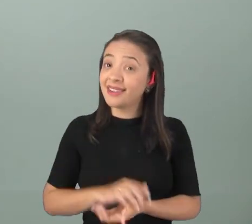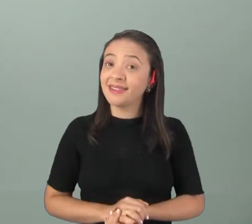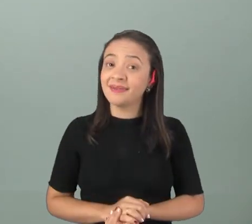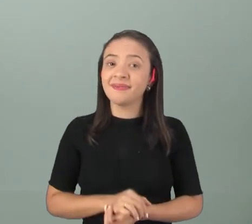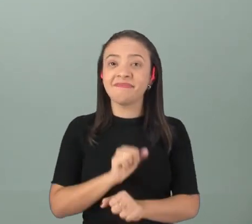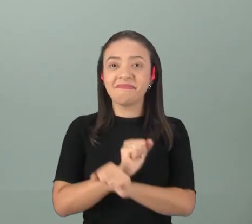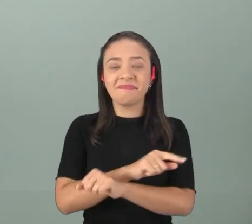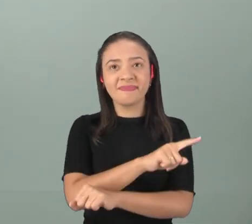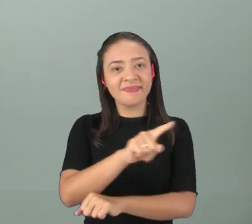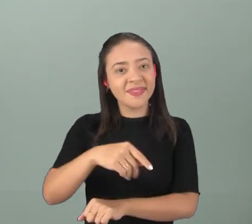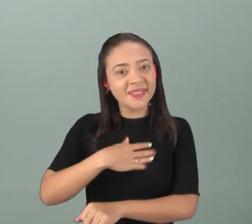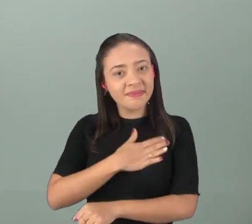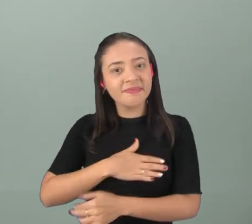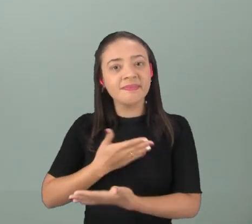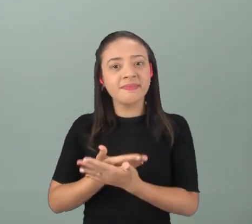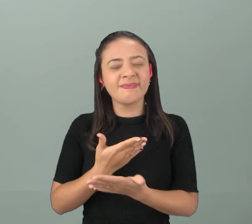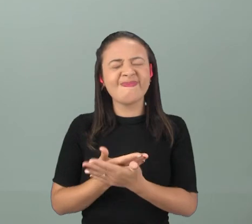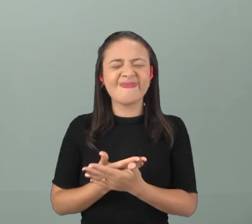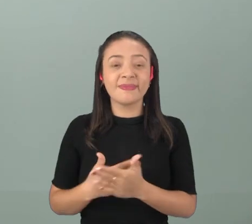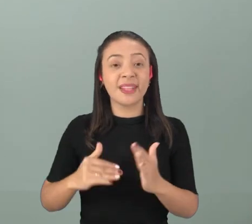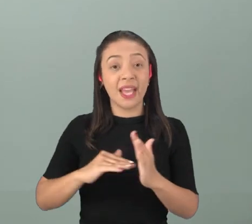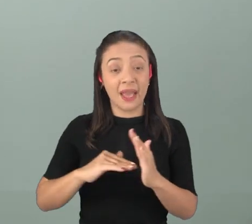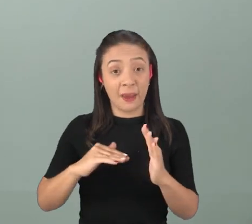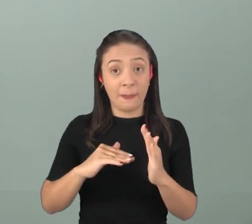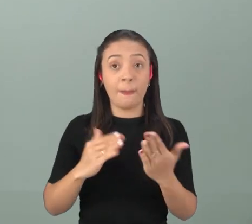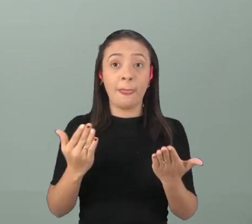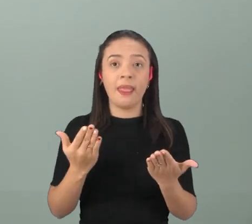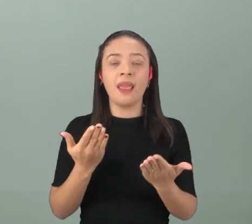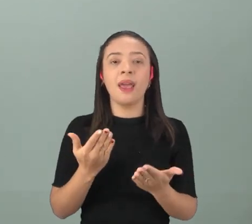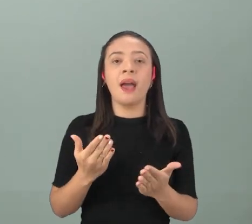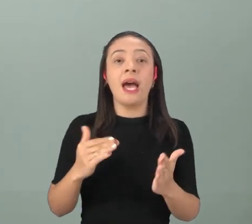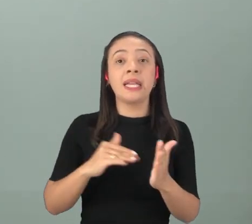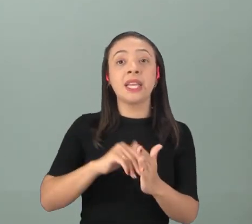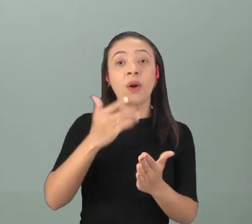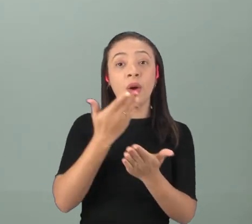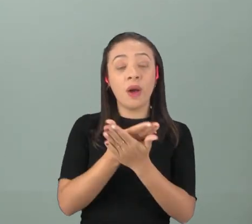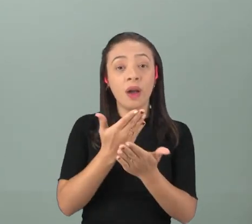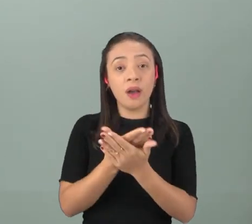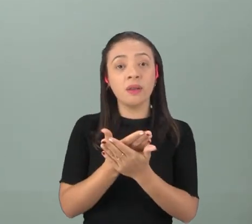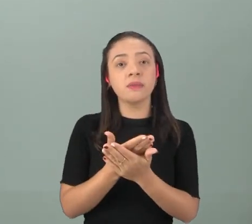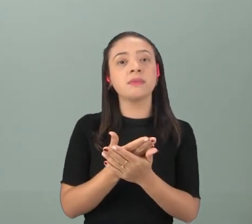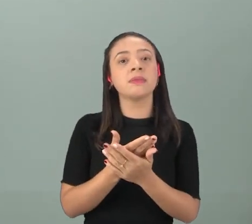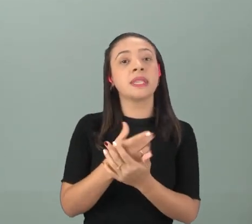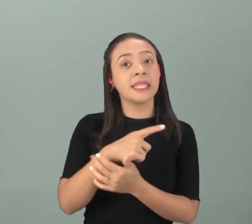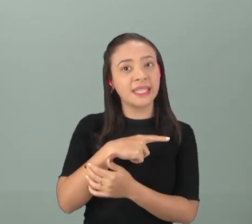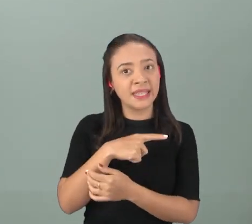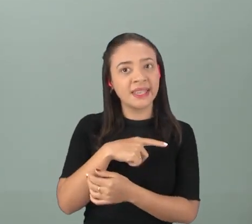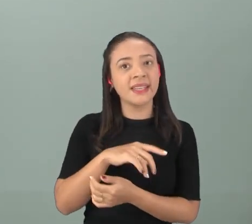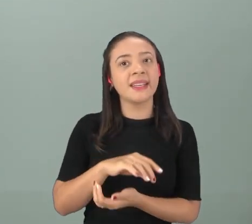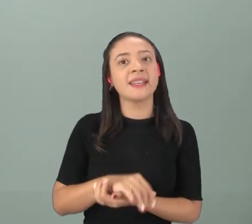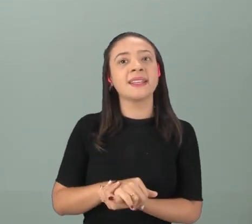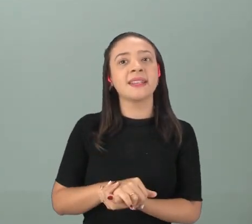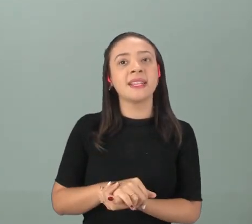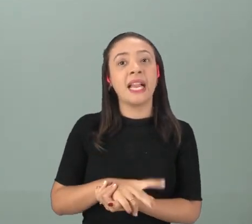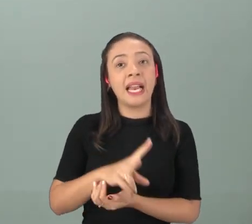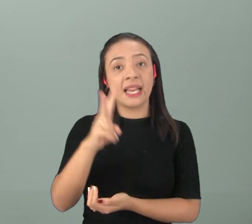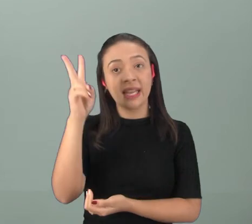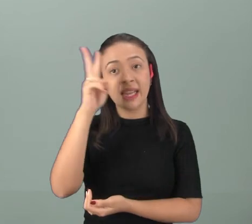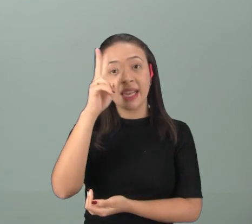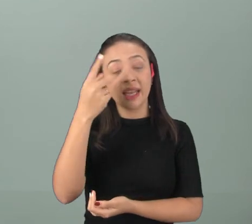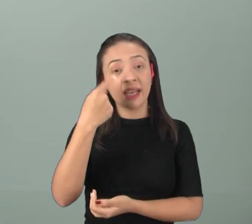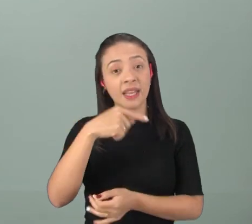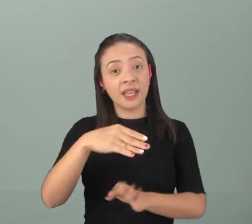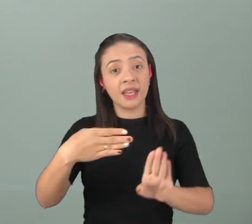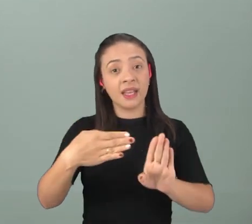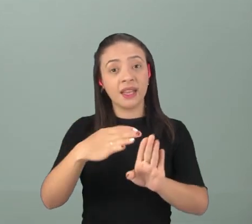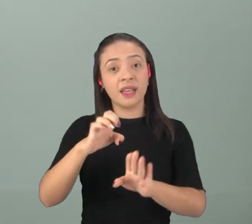Eu espero que você tenha gostado da nossa aula. Eu fico por aqui hoje, tá? Te aguardo na próxima aula que nós vamos ter aí, tá? E não esqueça de acessar